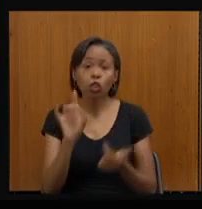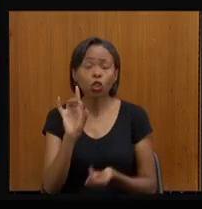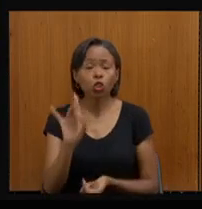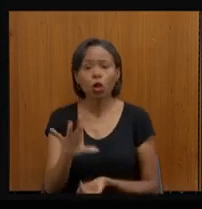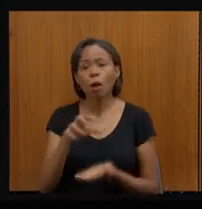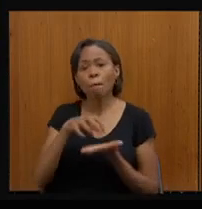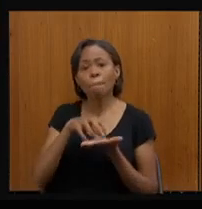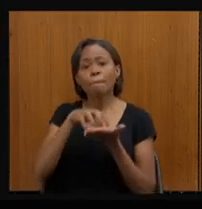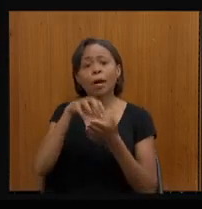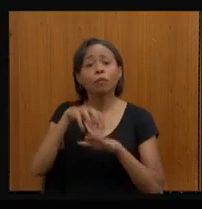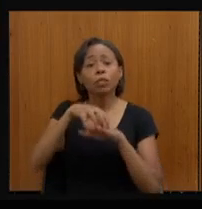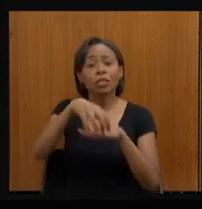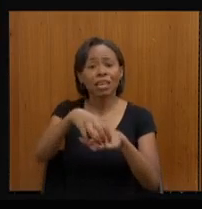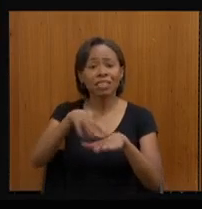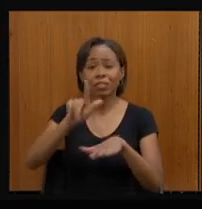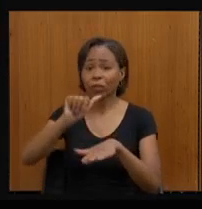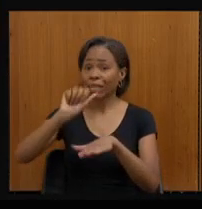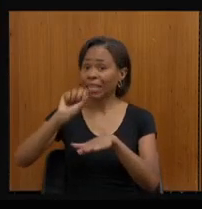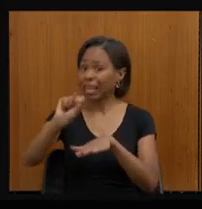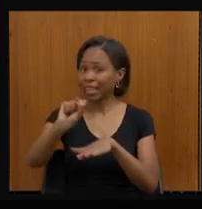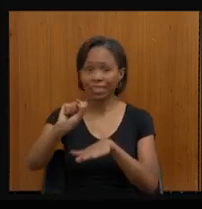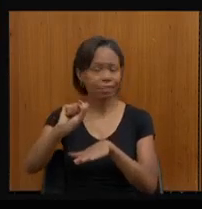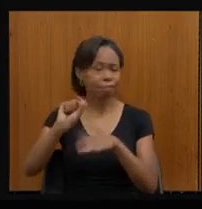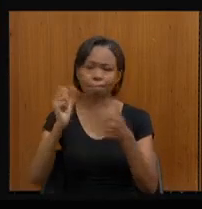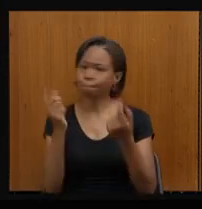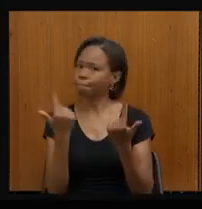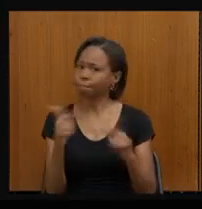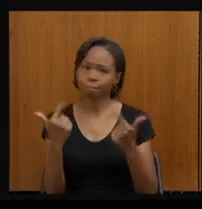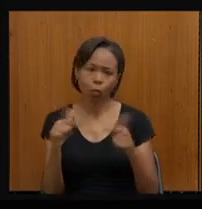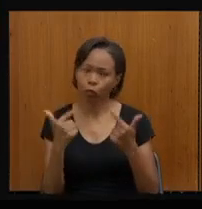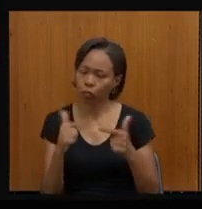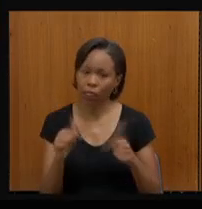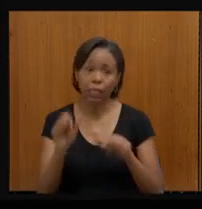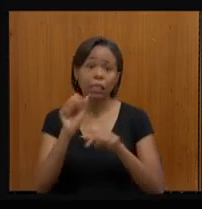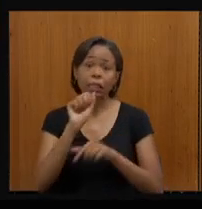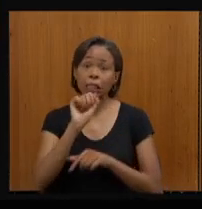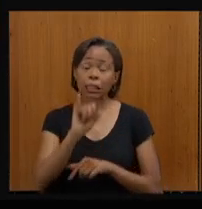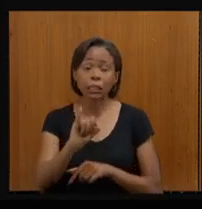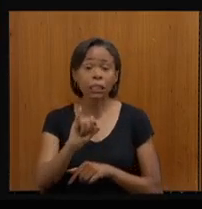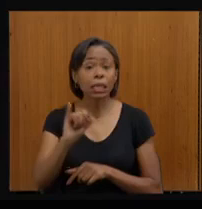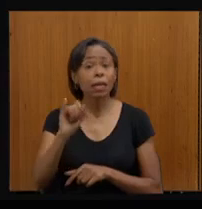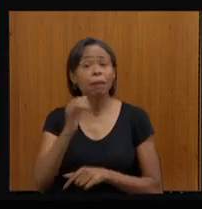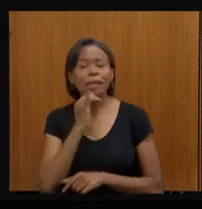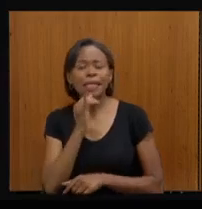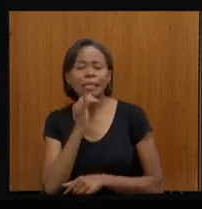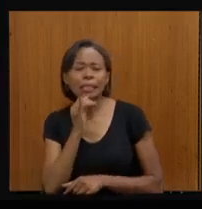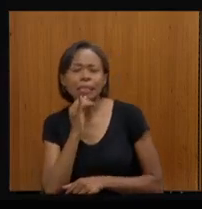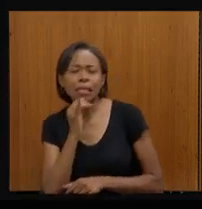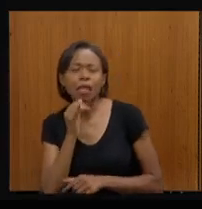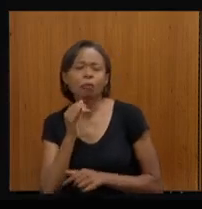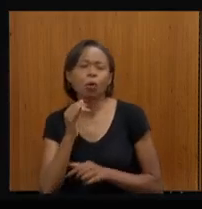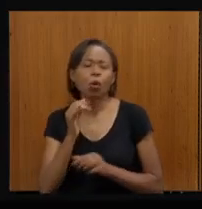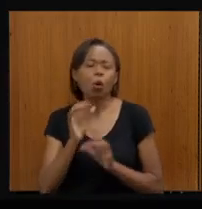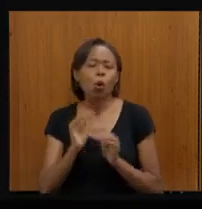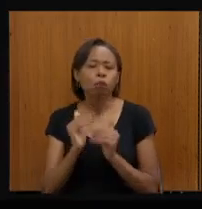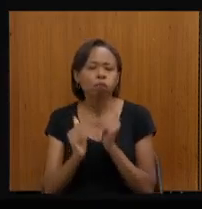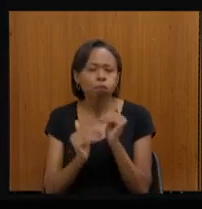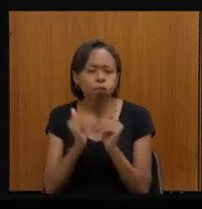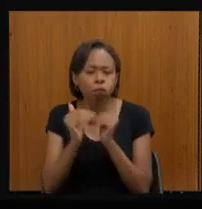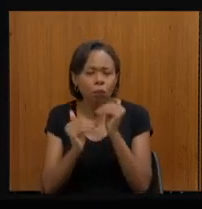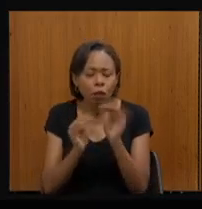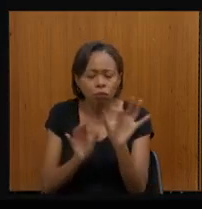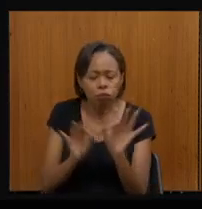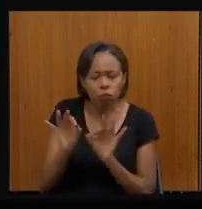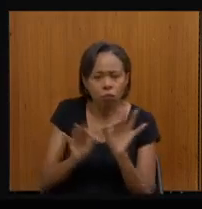hidrogênio de forma gasosa Então se fosse essa ideia posição construir fogo uma rede para que